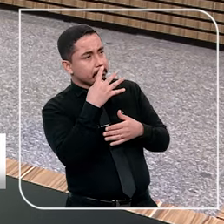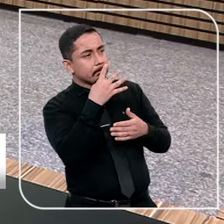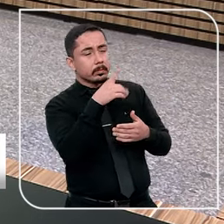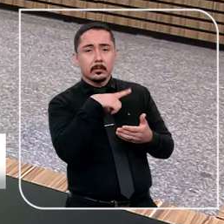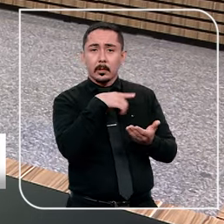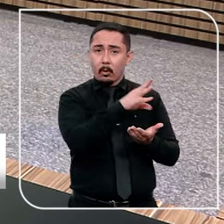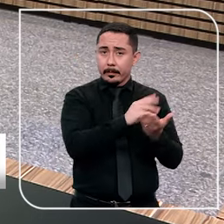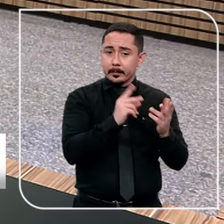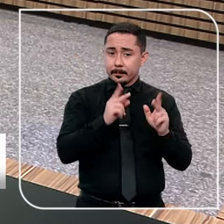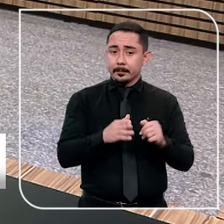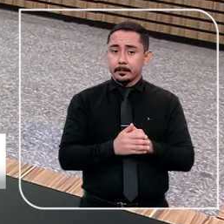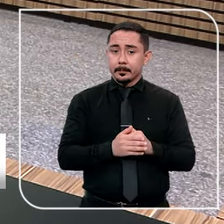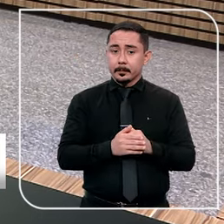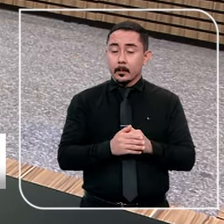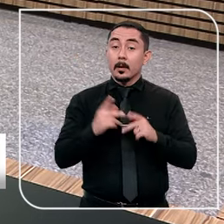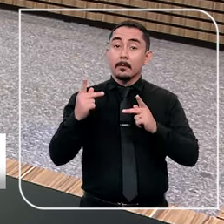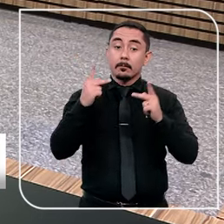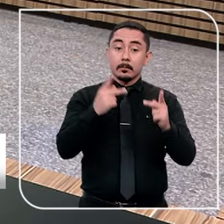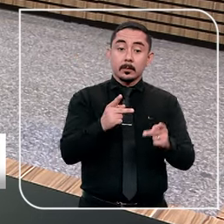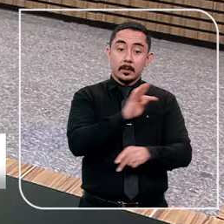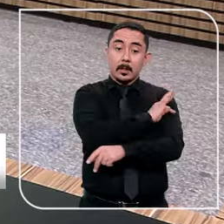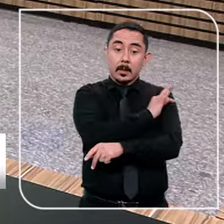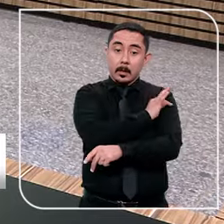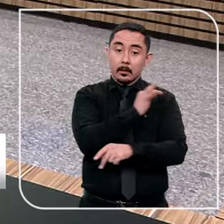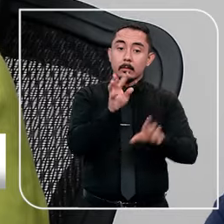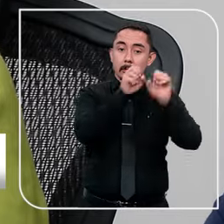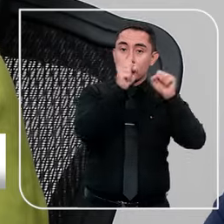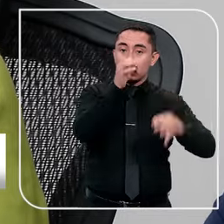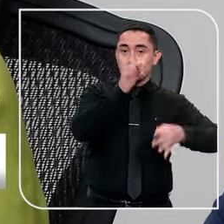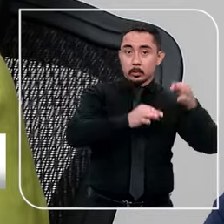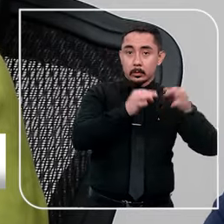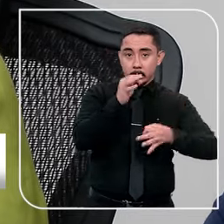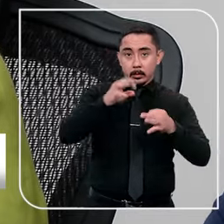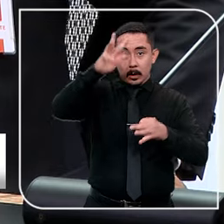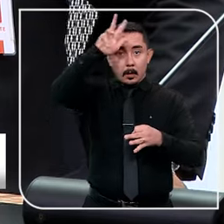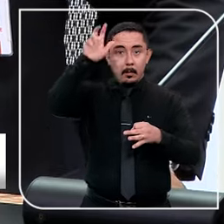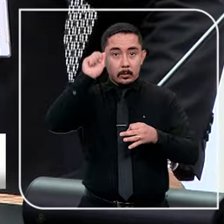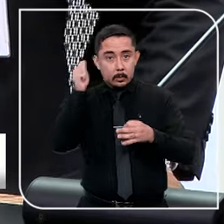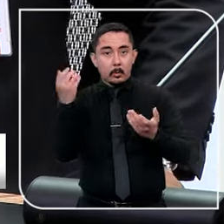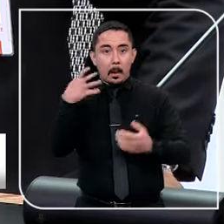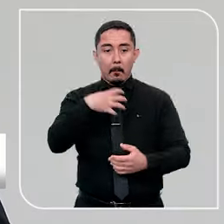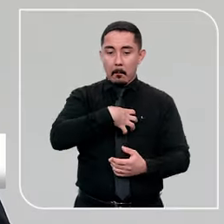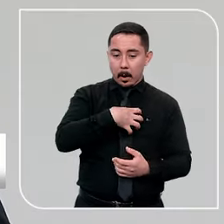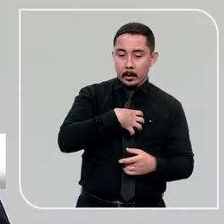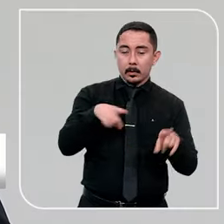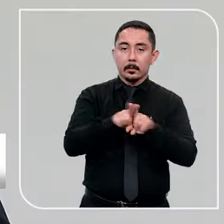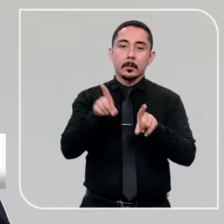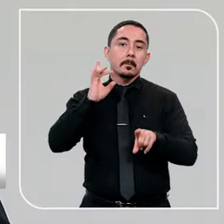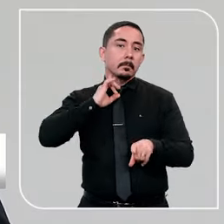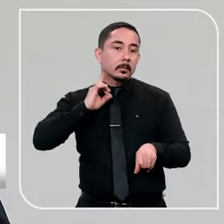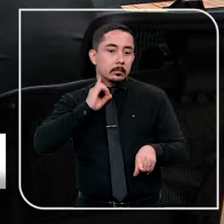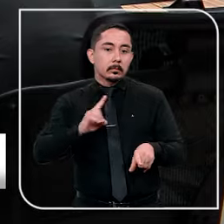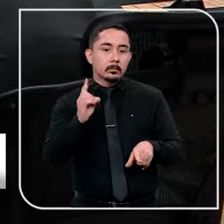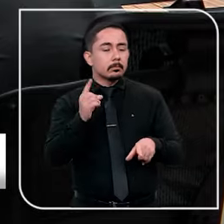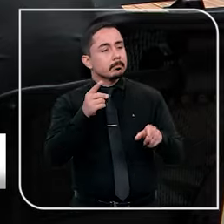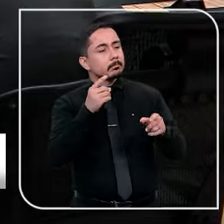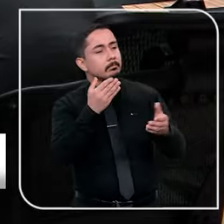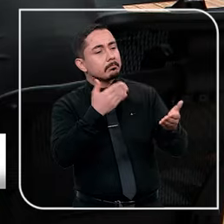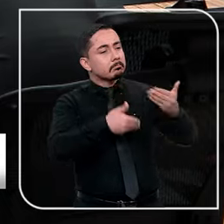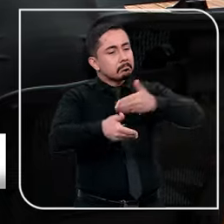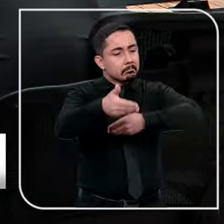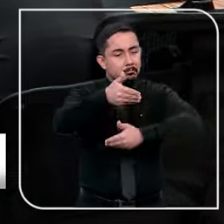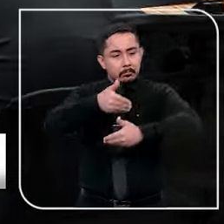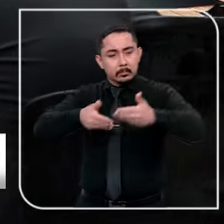recebeu visita técnica de representantes dos tribunais de justiça do Amazonas da Bahia e de Minas Gerais para compartilhar boas